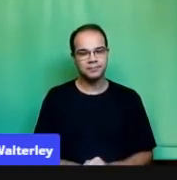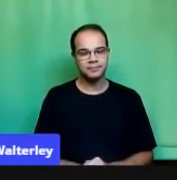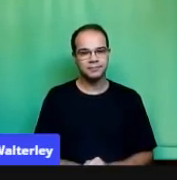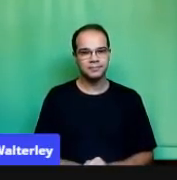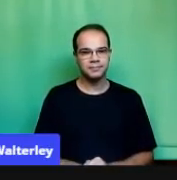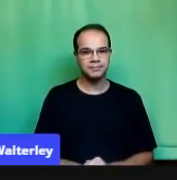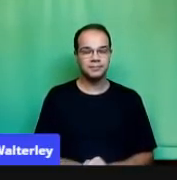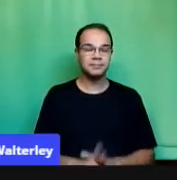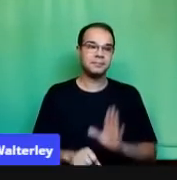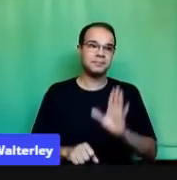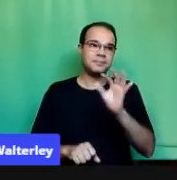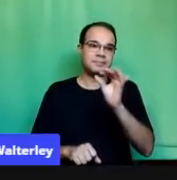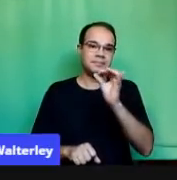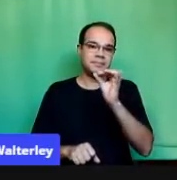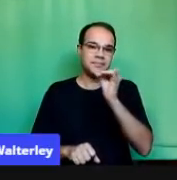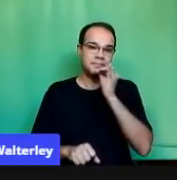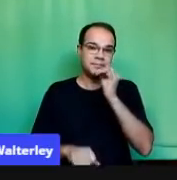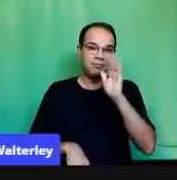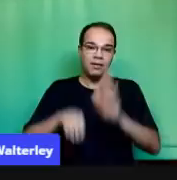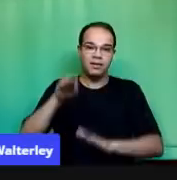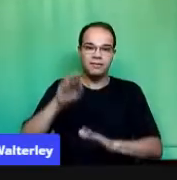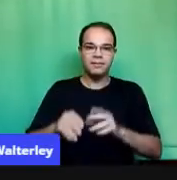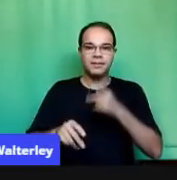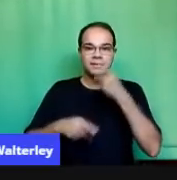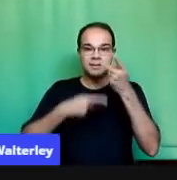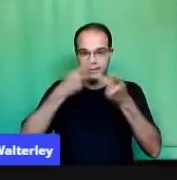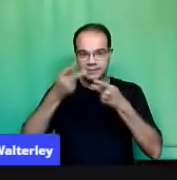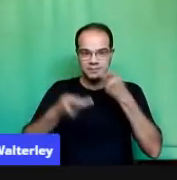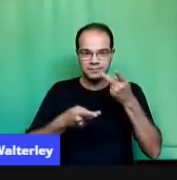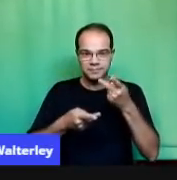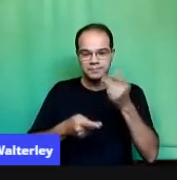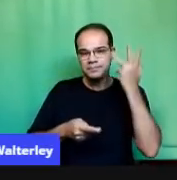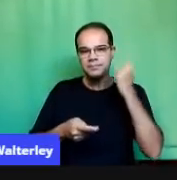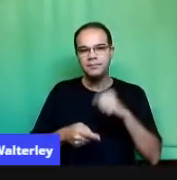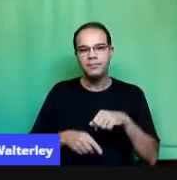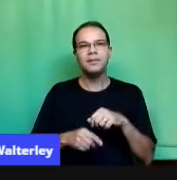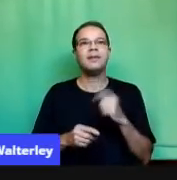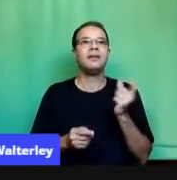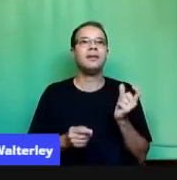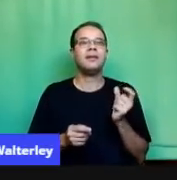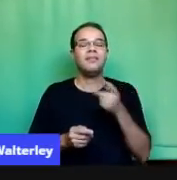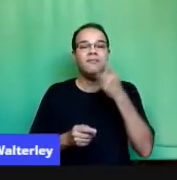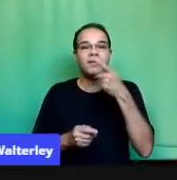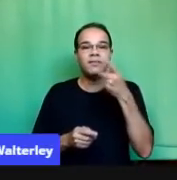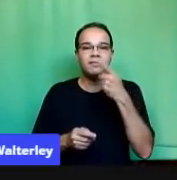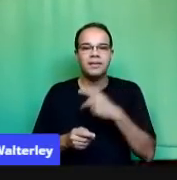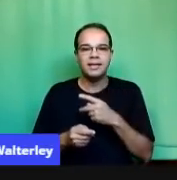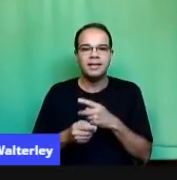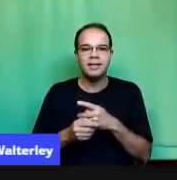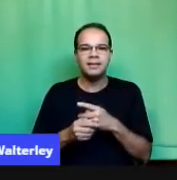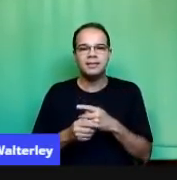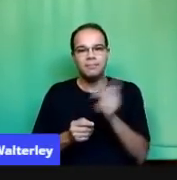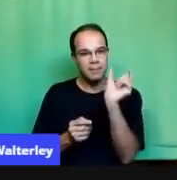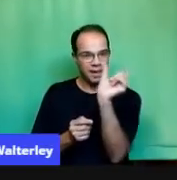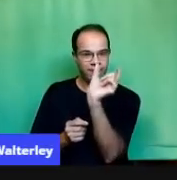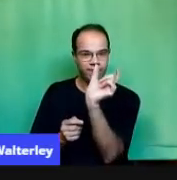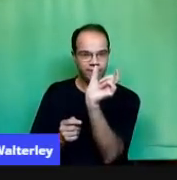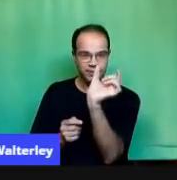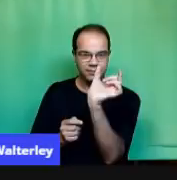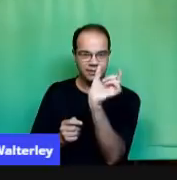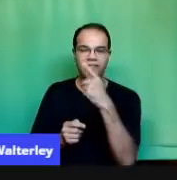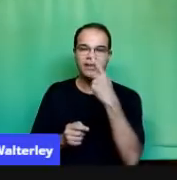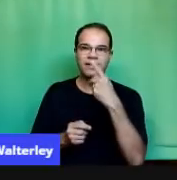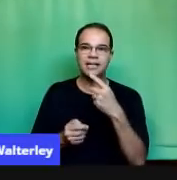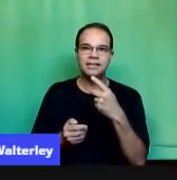necessariamente corrigir, mas nós vamos fazer com que ela descubra, dentro da sua